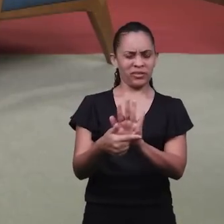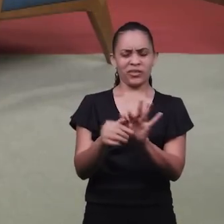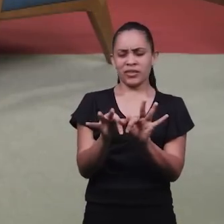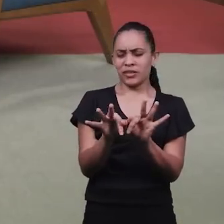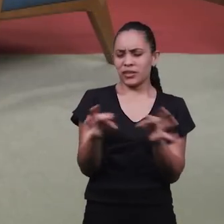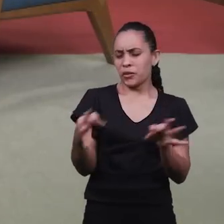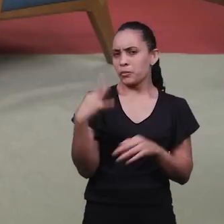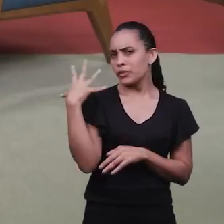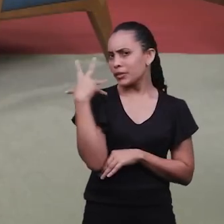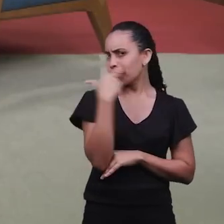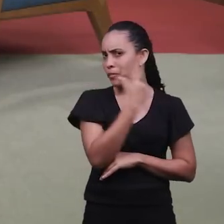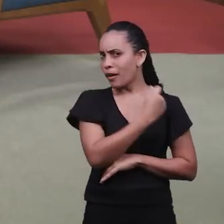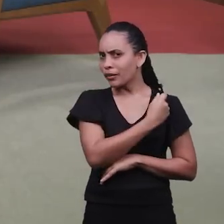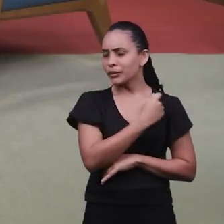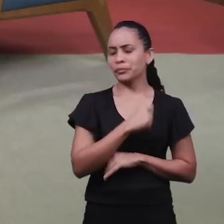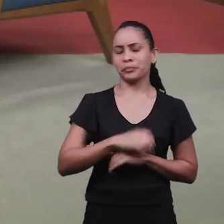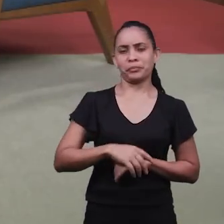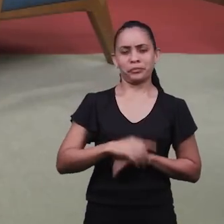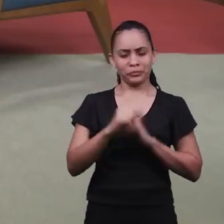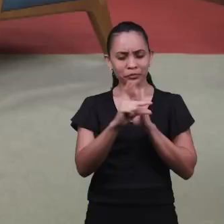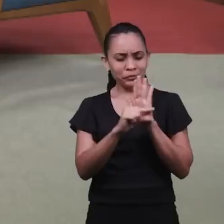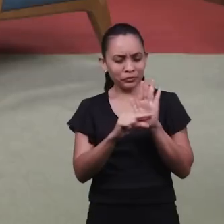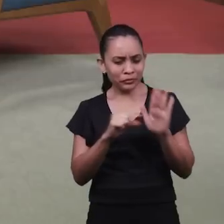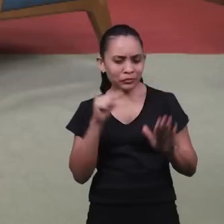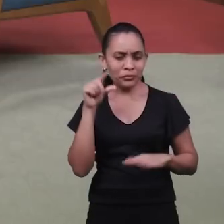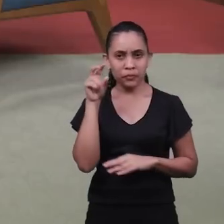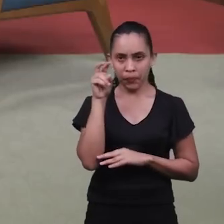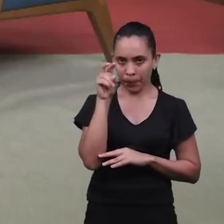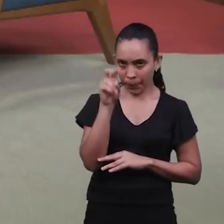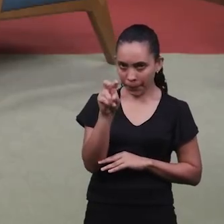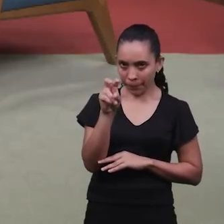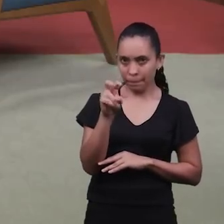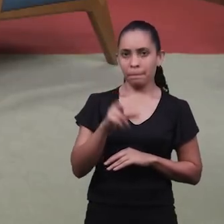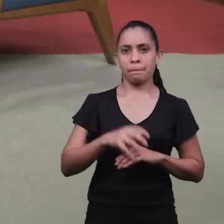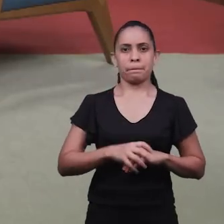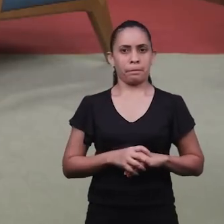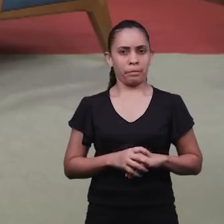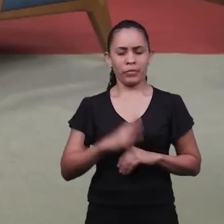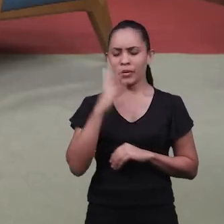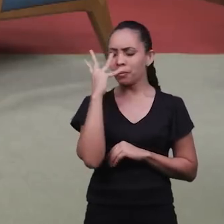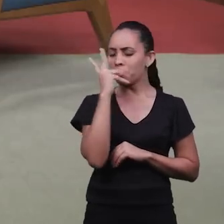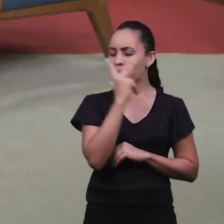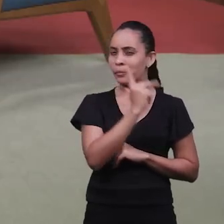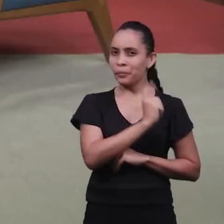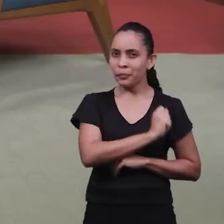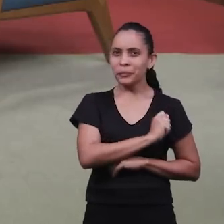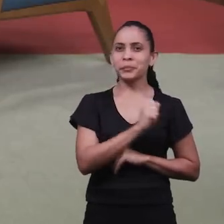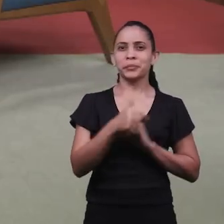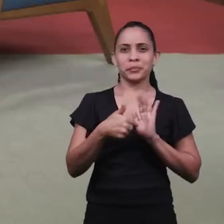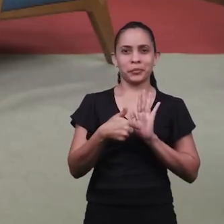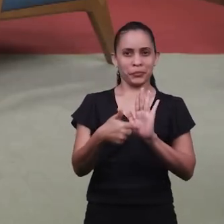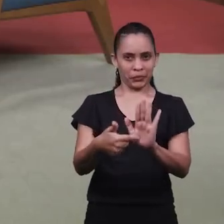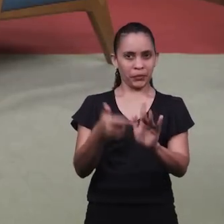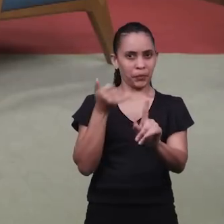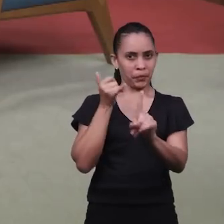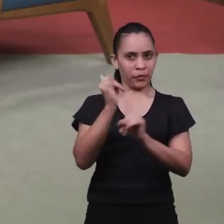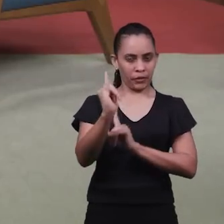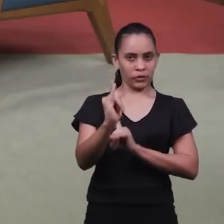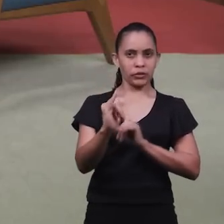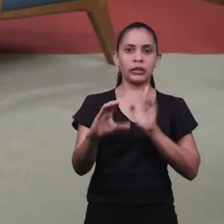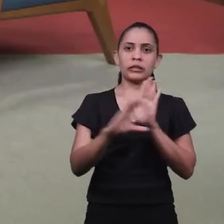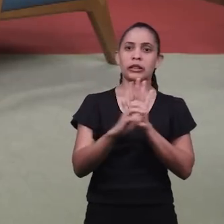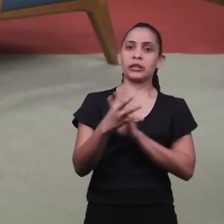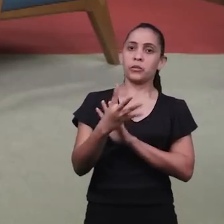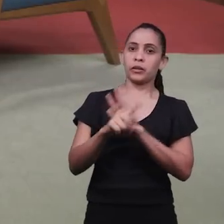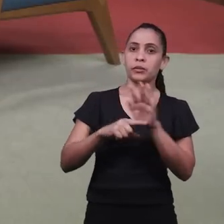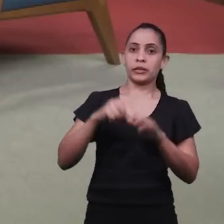muito simples, belas, né? Verso 5. O verso 5, desculpa, muito belas pelo conteúdo profético. Vamos lá.